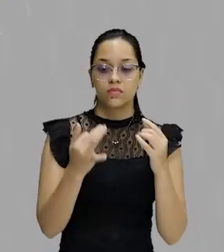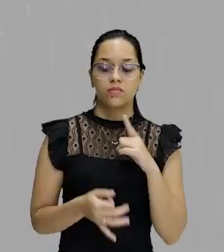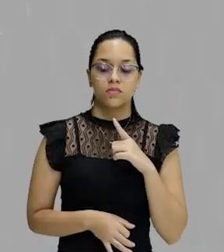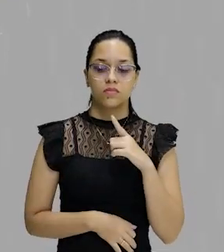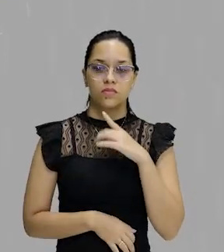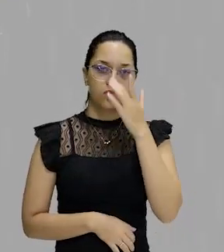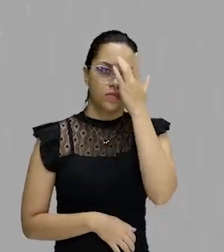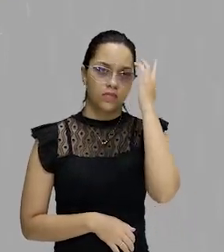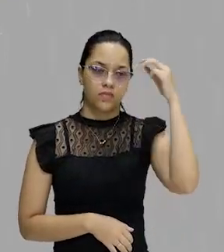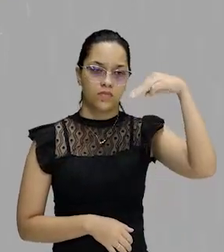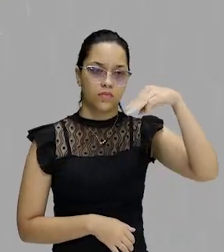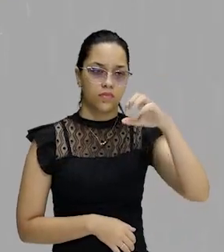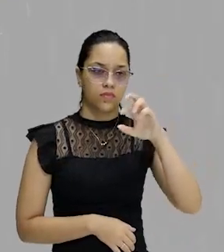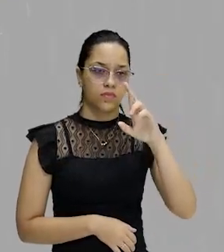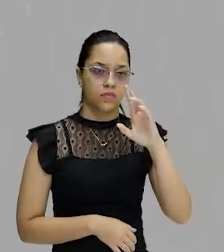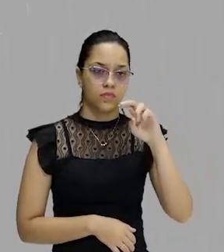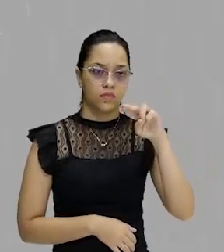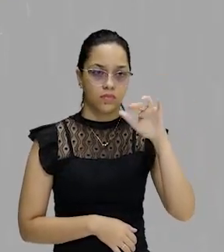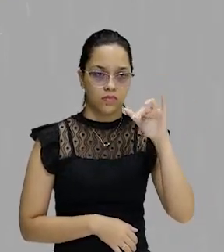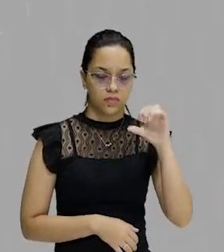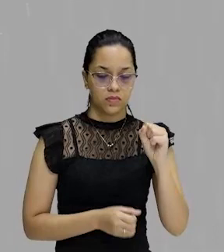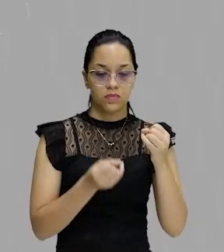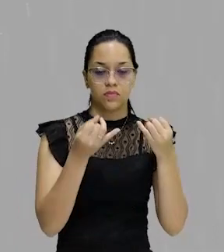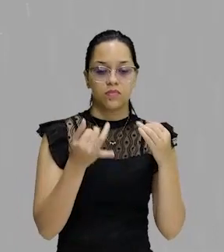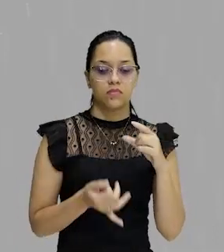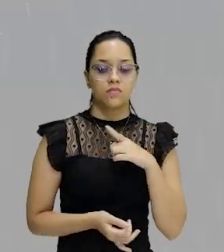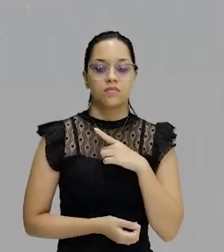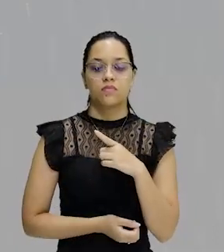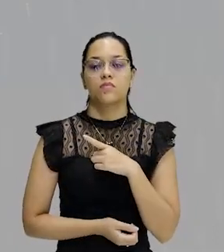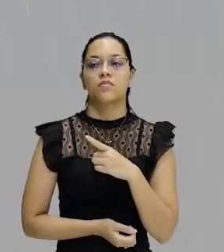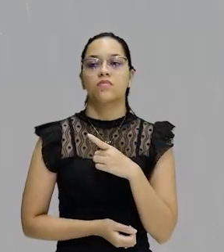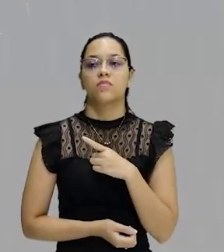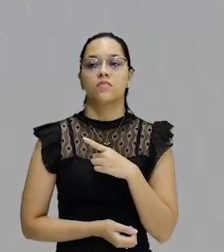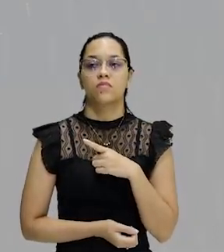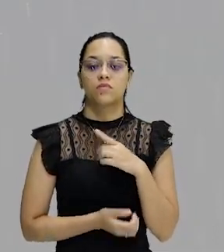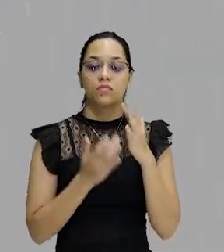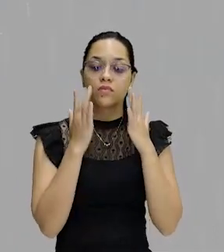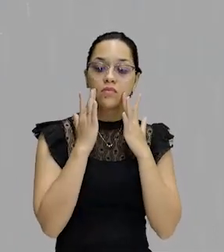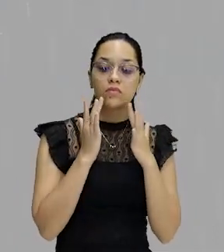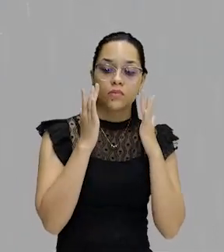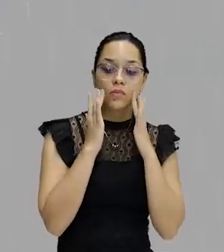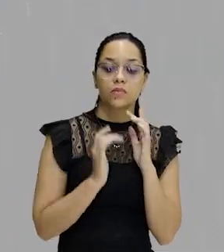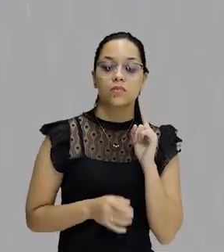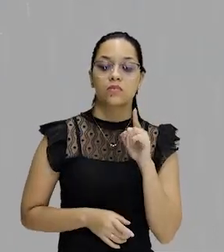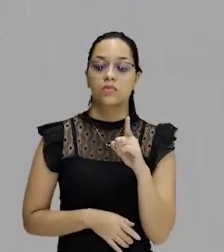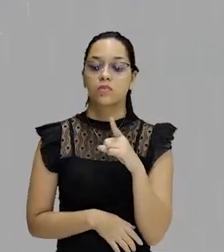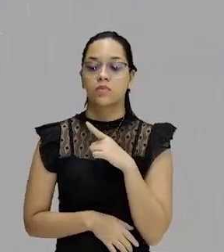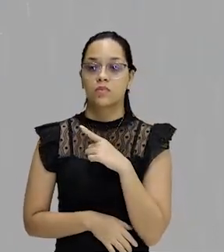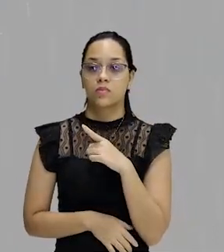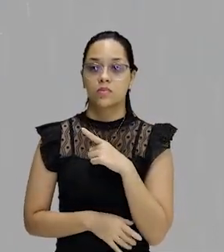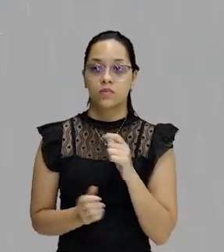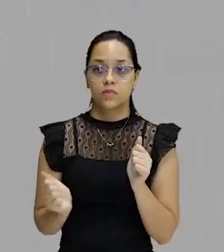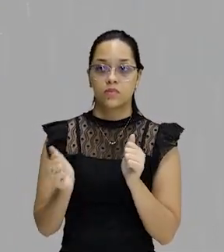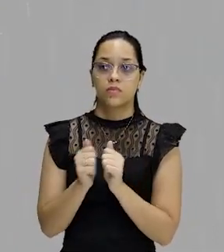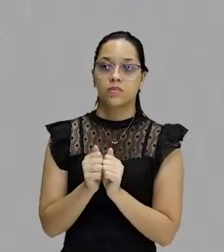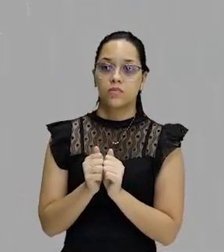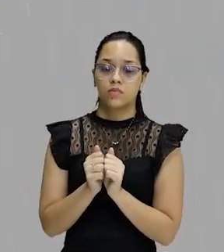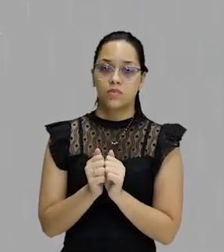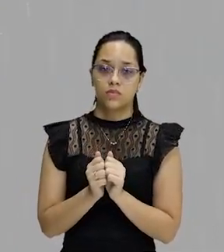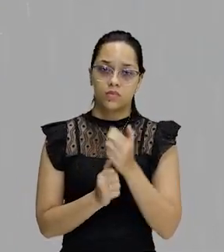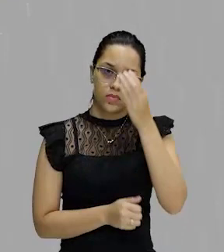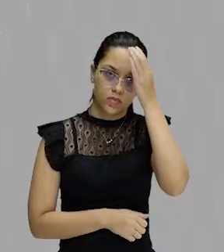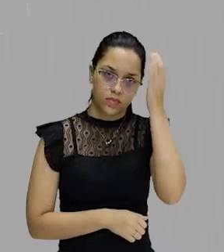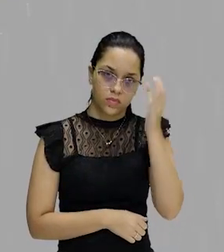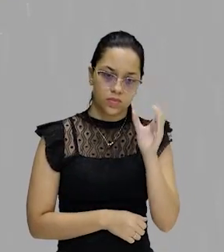mecenas. Os mecenas, que foram os patrocinadores da arte. E quando você fala dentro do renascimento cultural,